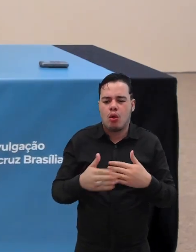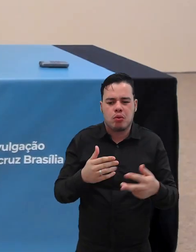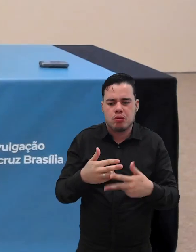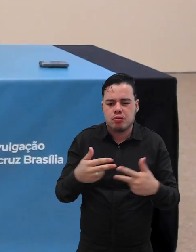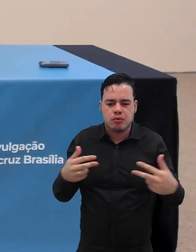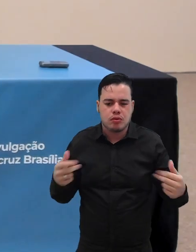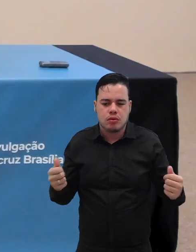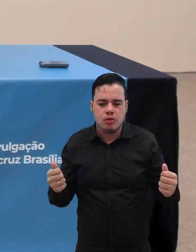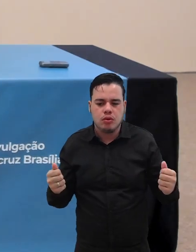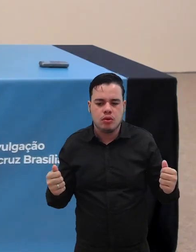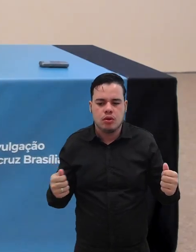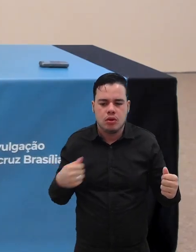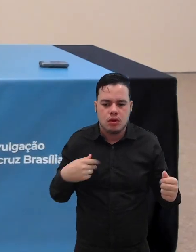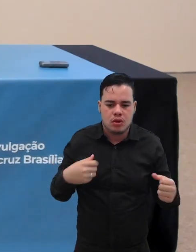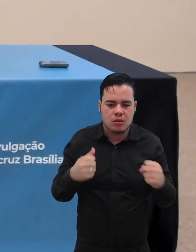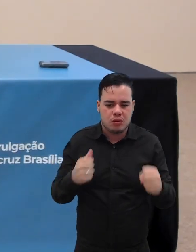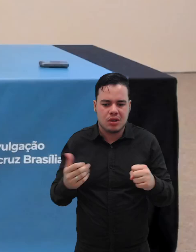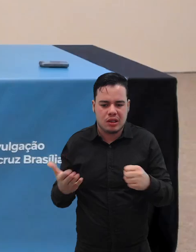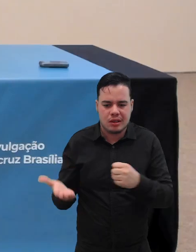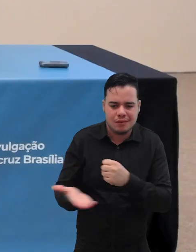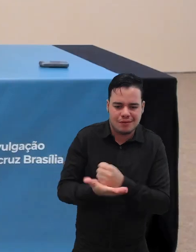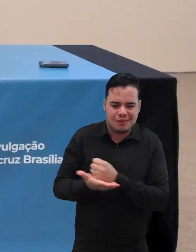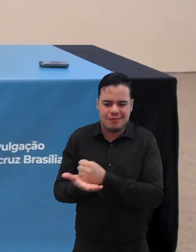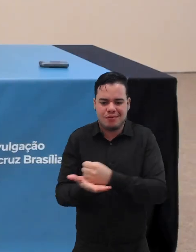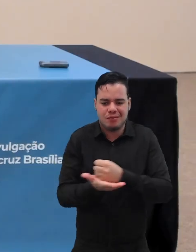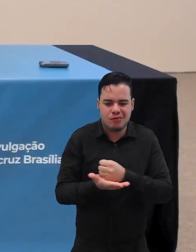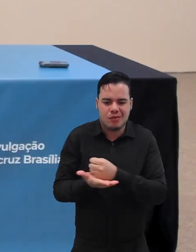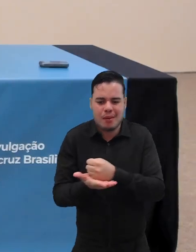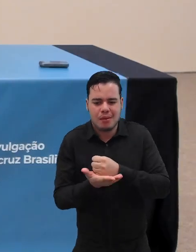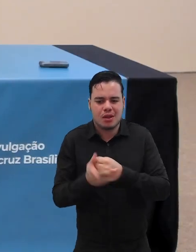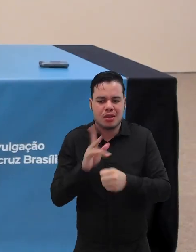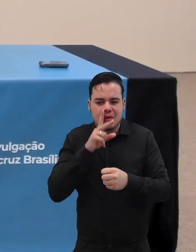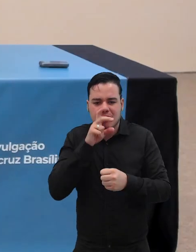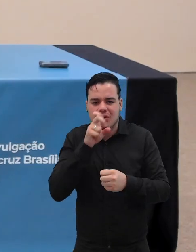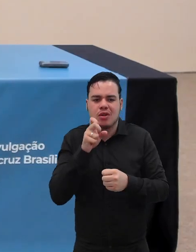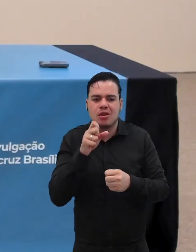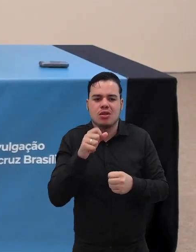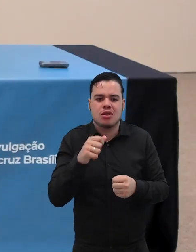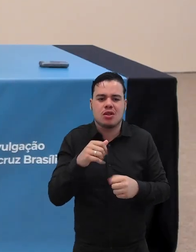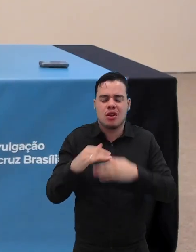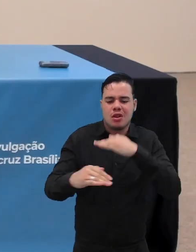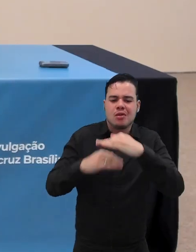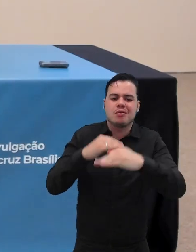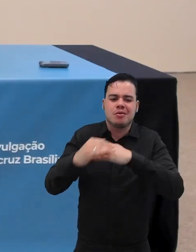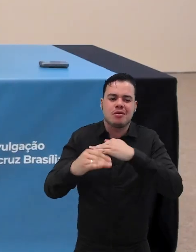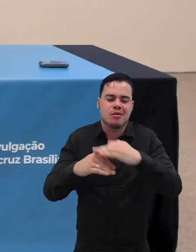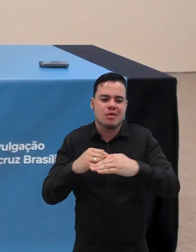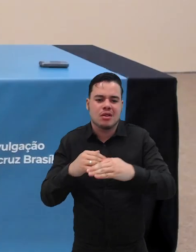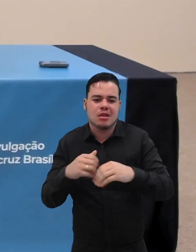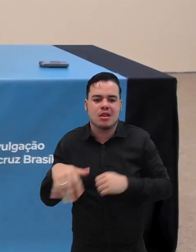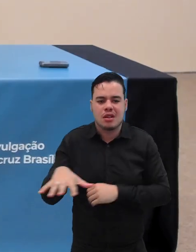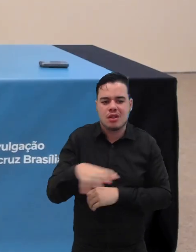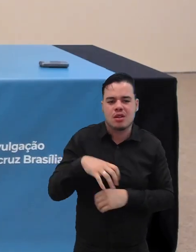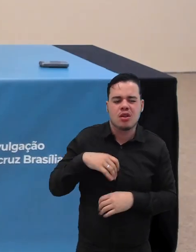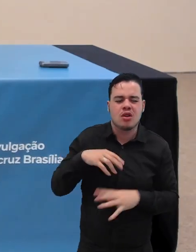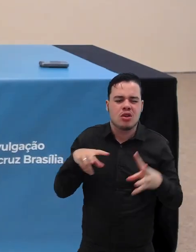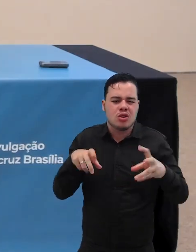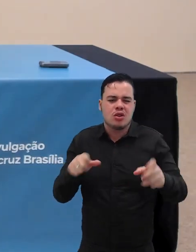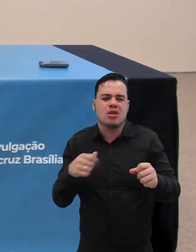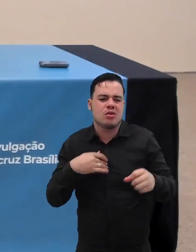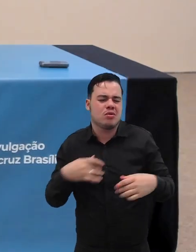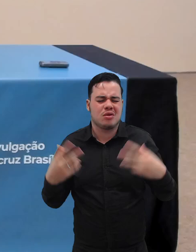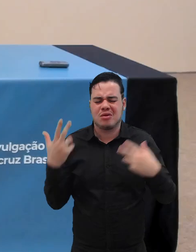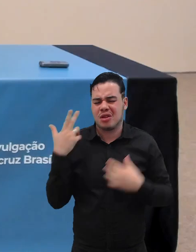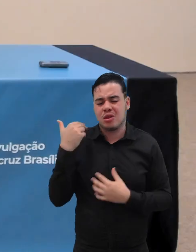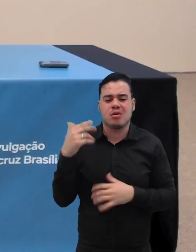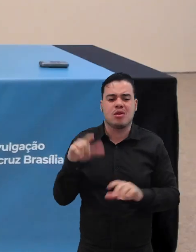pública que pudesse estruturar as ações dessa área de uma maneira mais